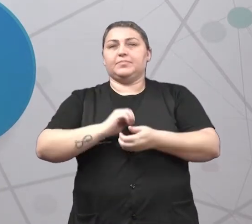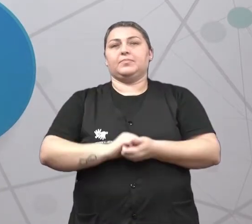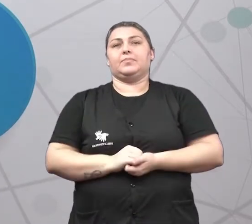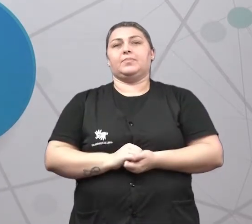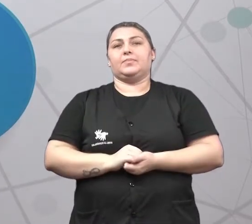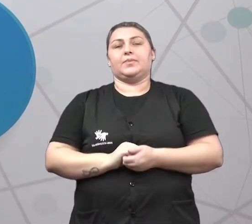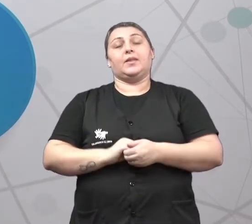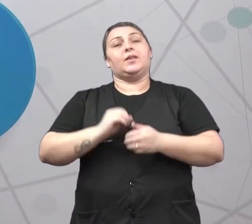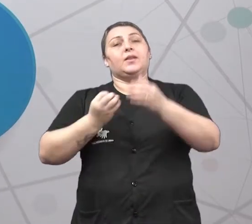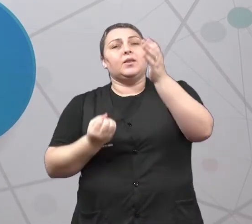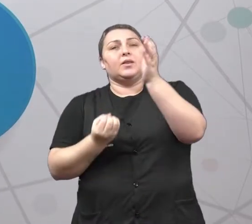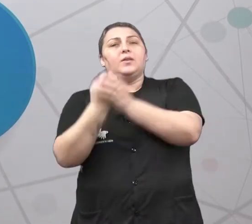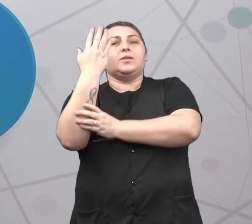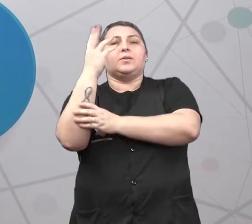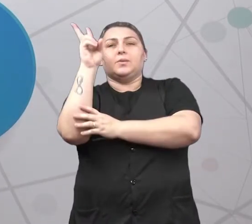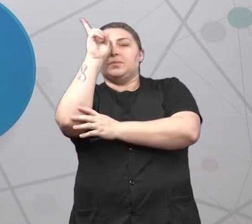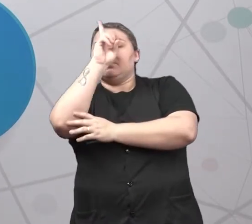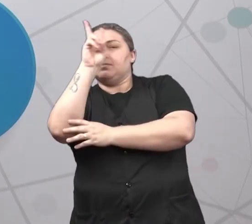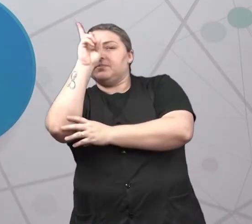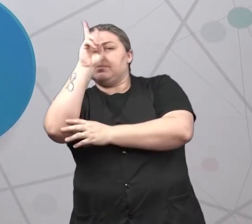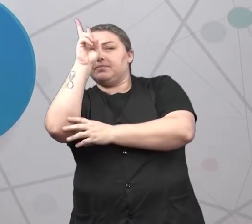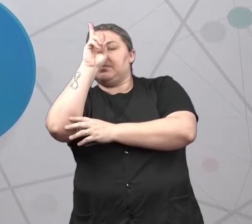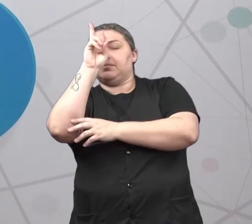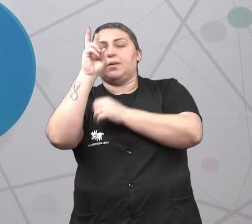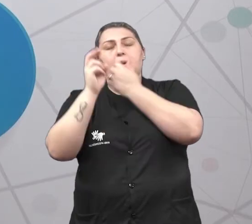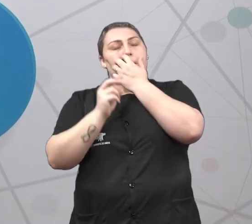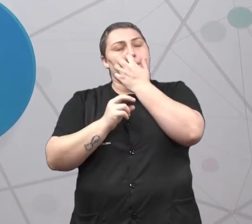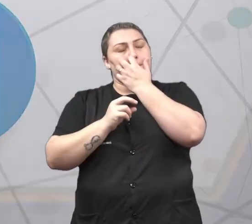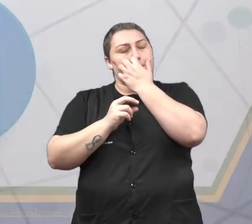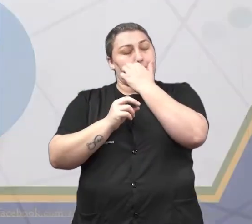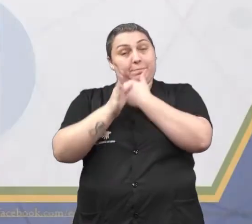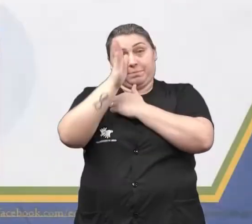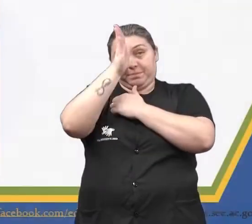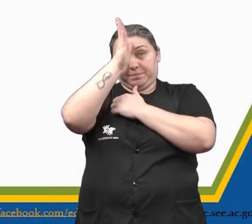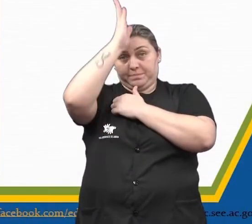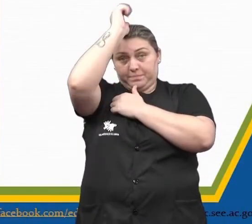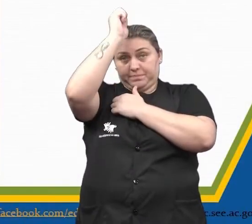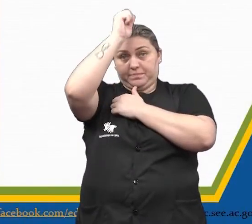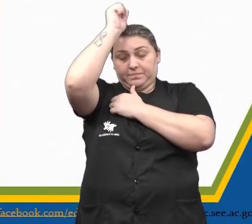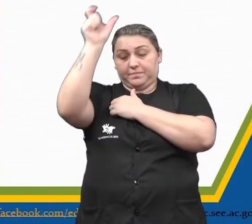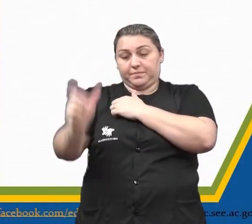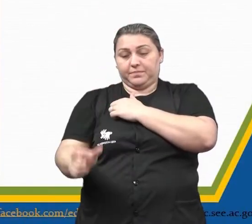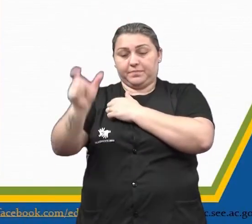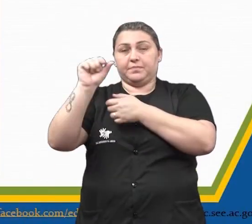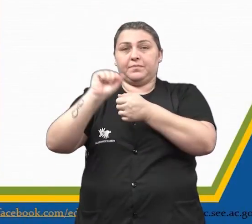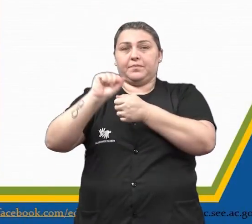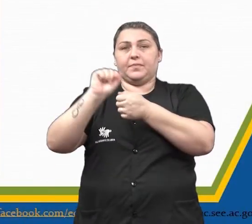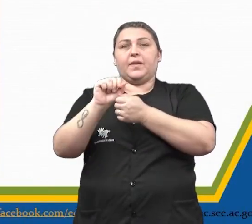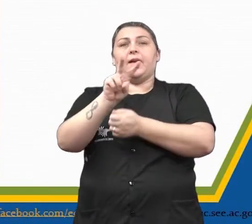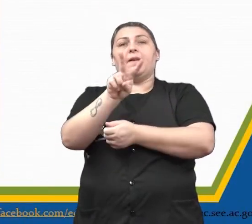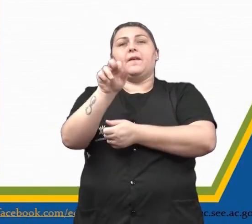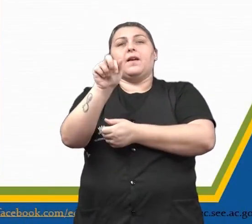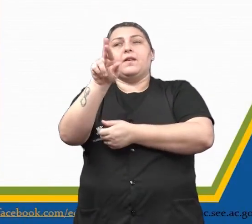da história foram surgindo formas de medir. Os romanos inventaram